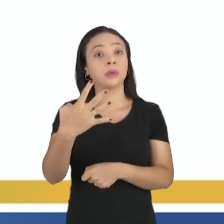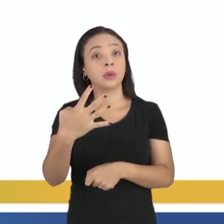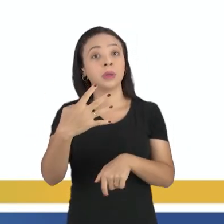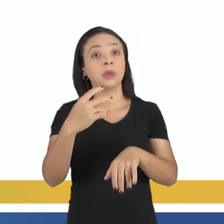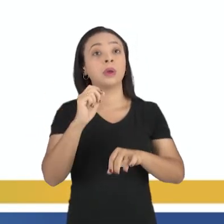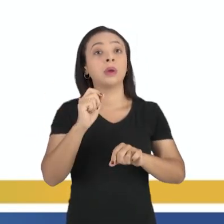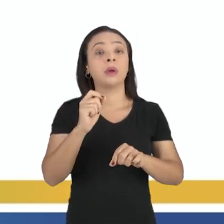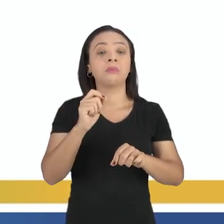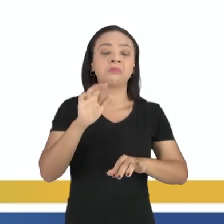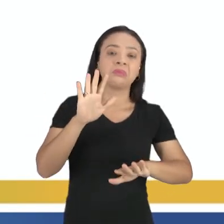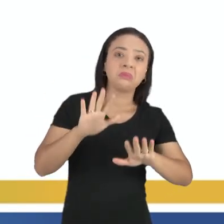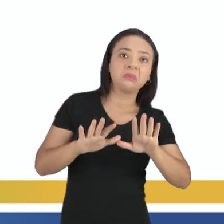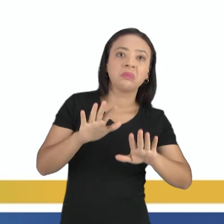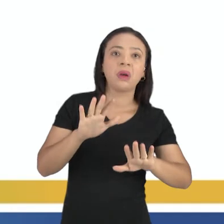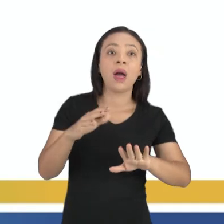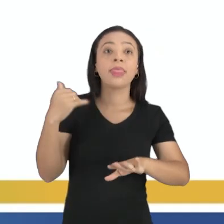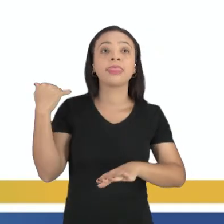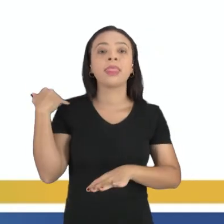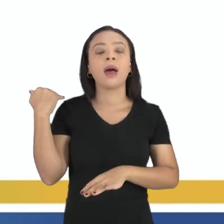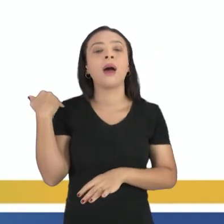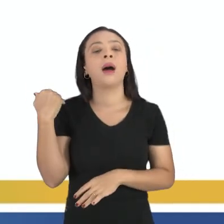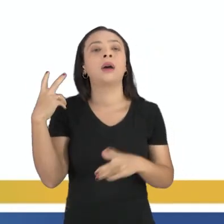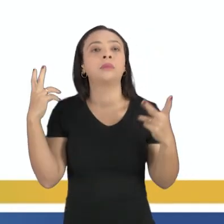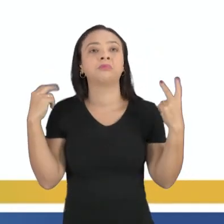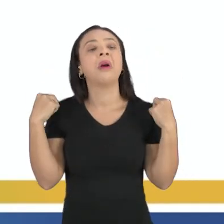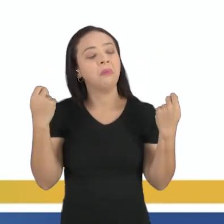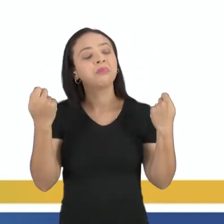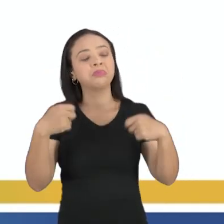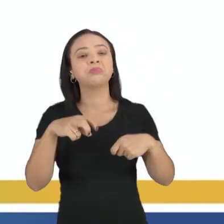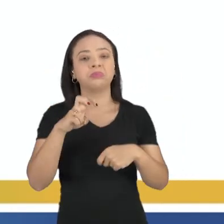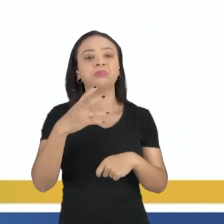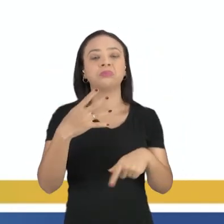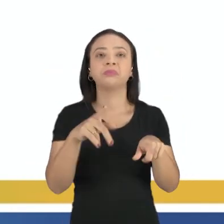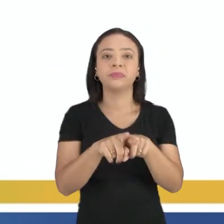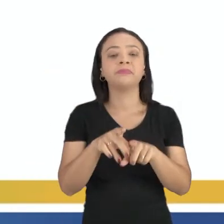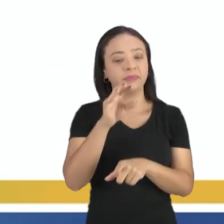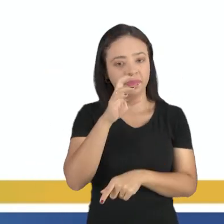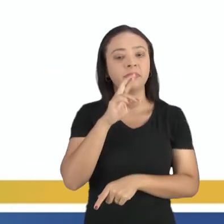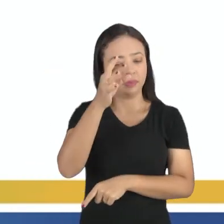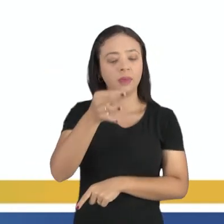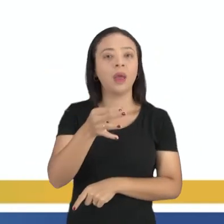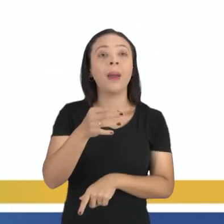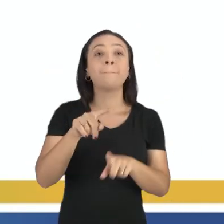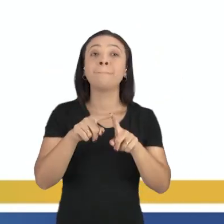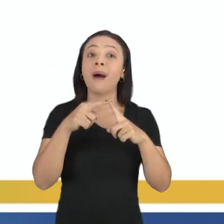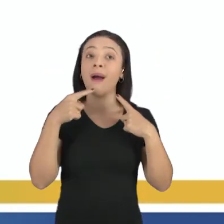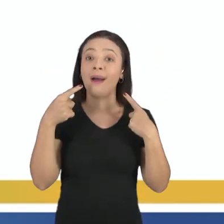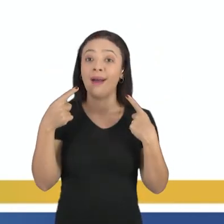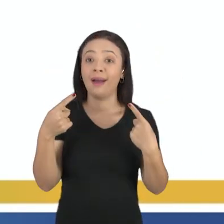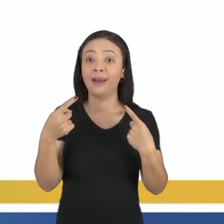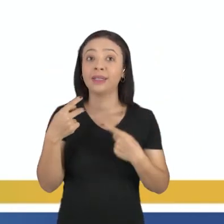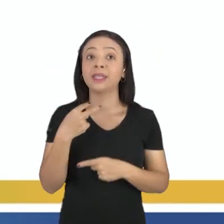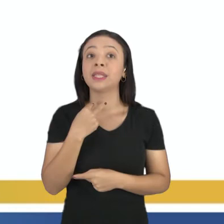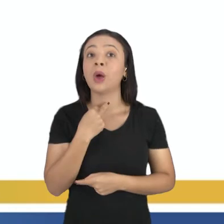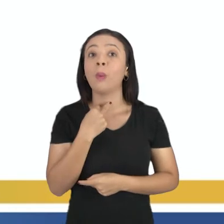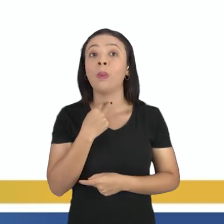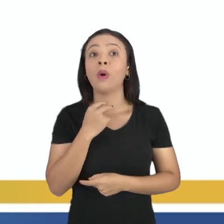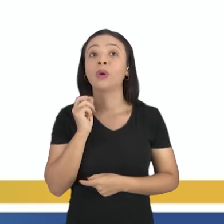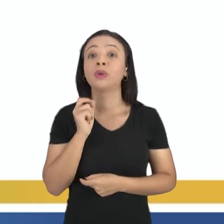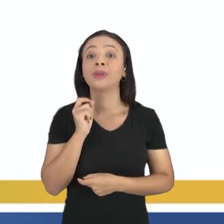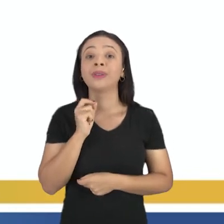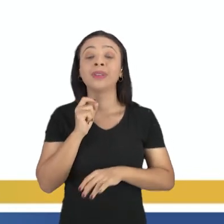da idade do motorista. Bom, ela pode ser 54, está correto, né? Mas não podemos